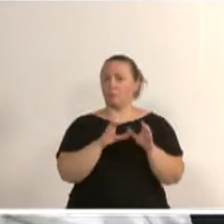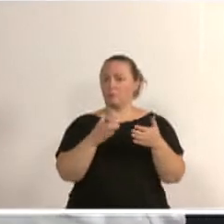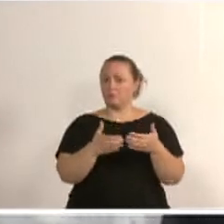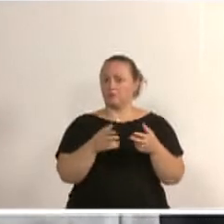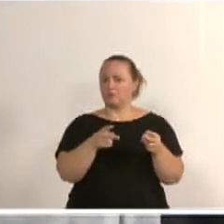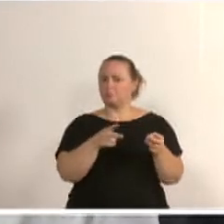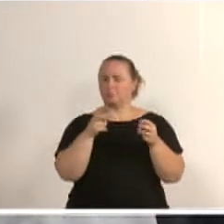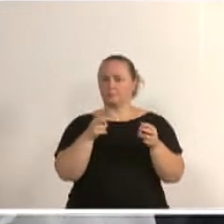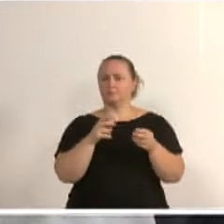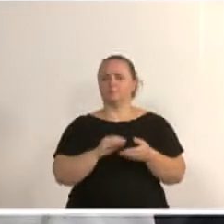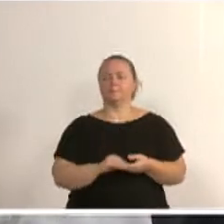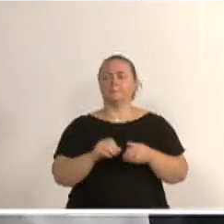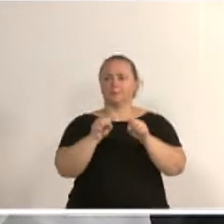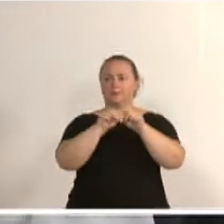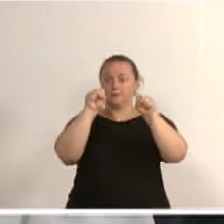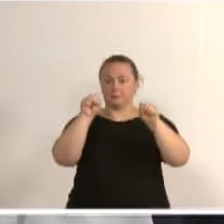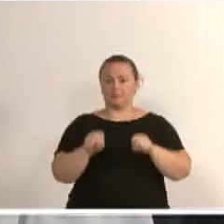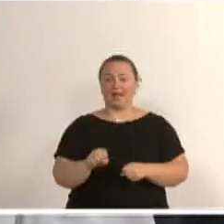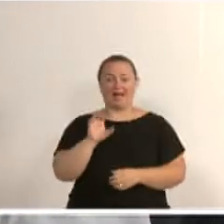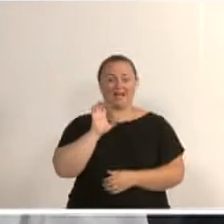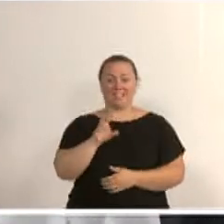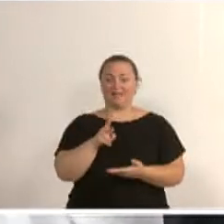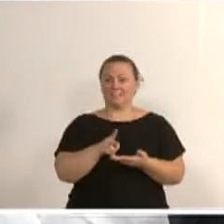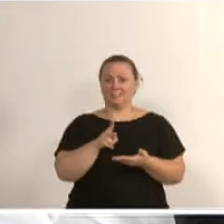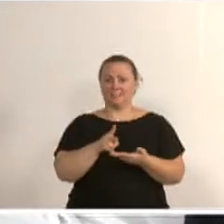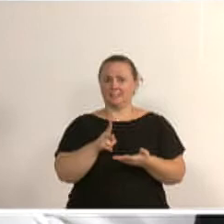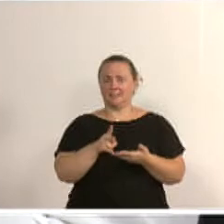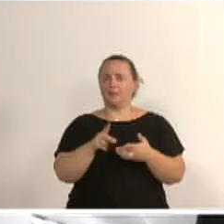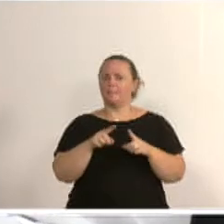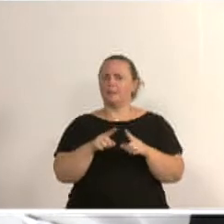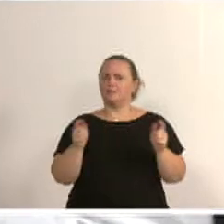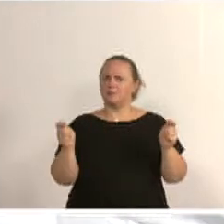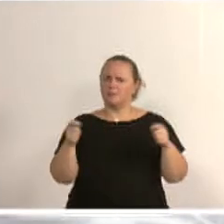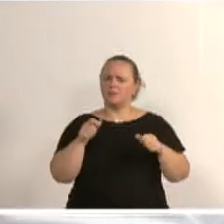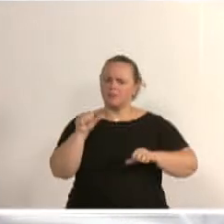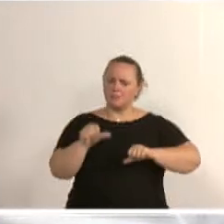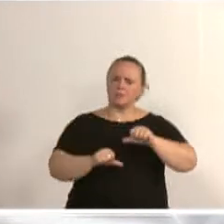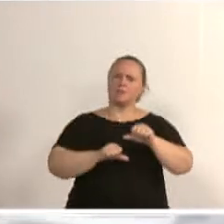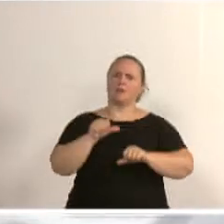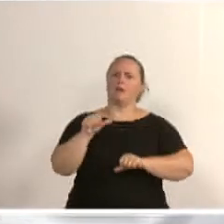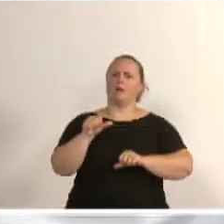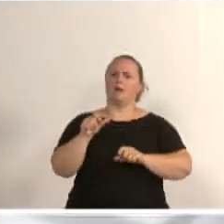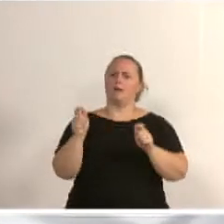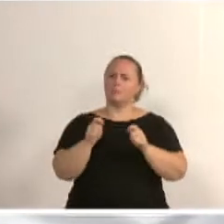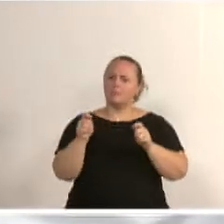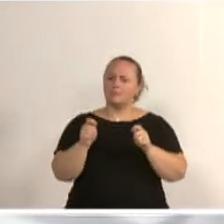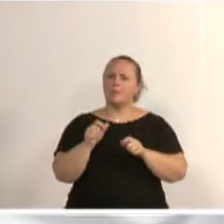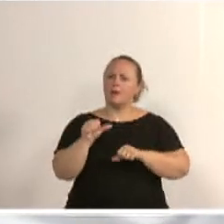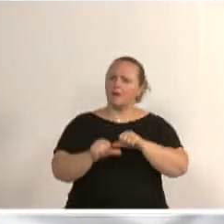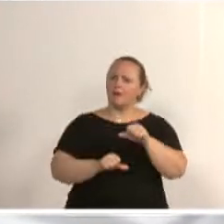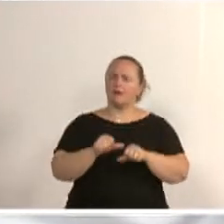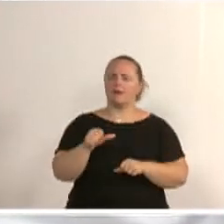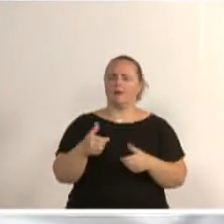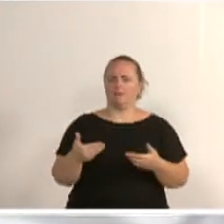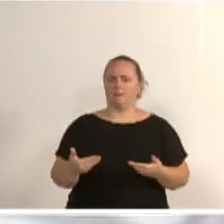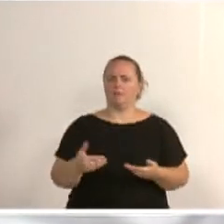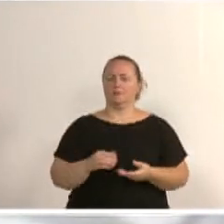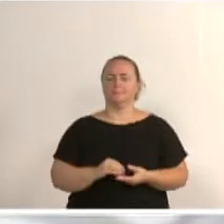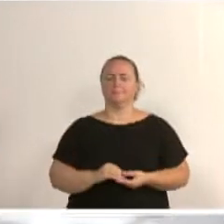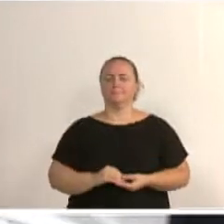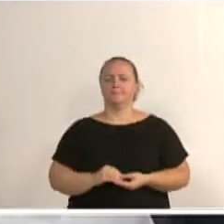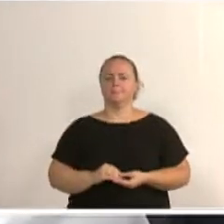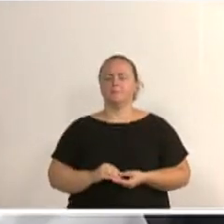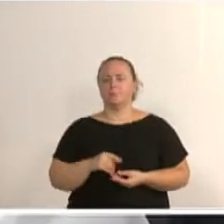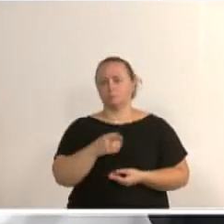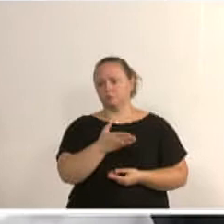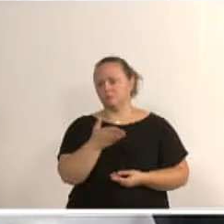é deixar o sistema como ele está, sendo que ele tem possibilidades de ajustes. Né? Então, dentro dessas contribuições